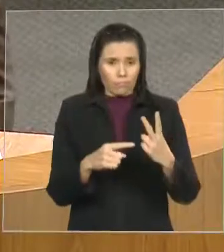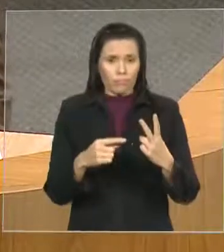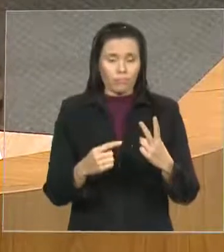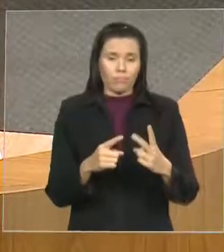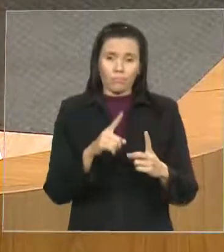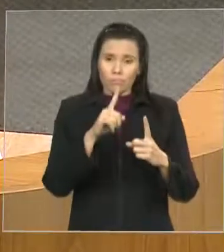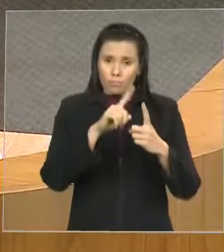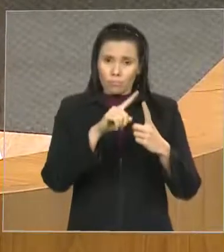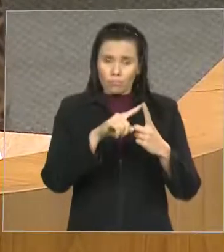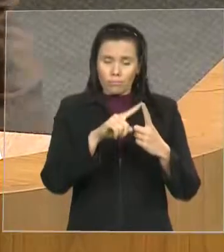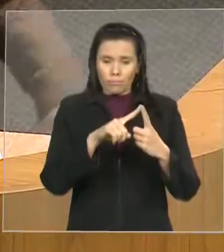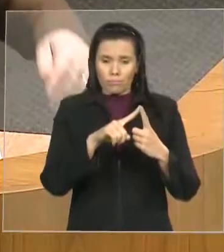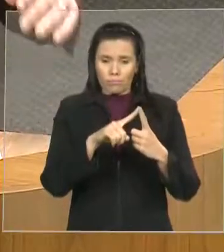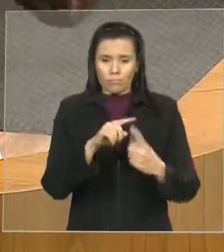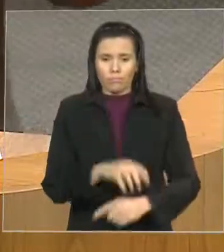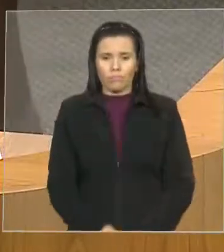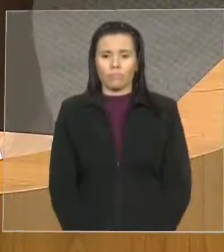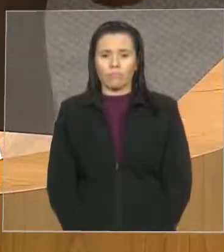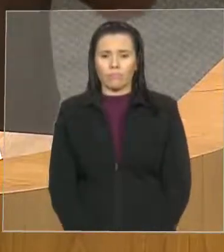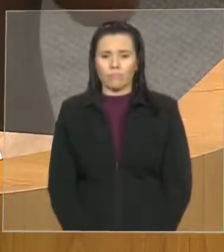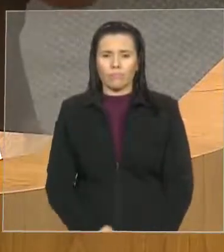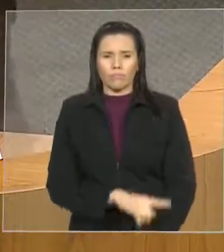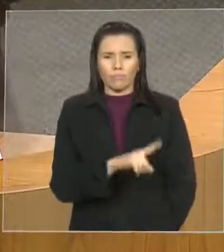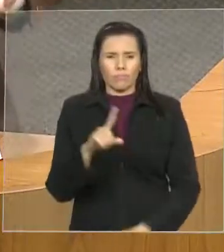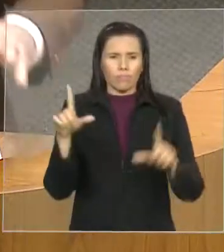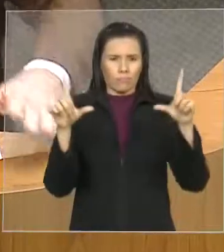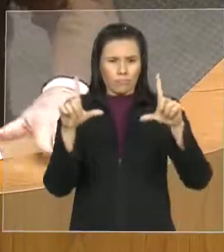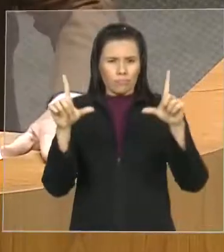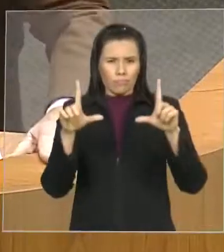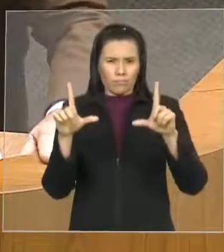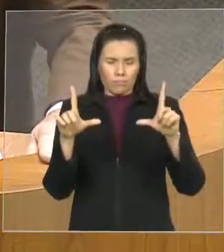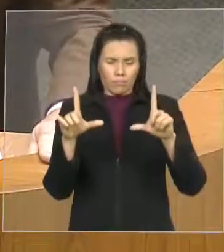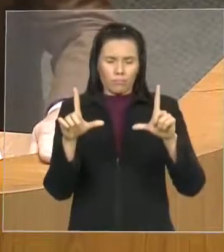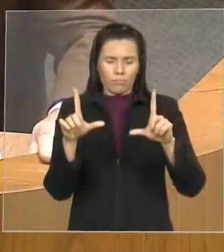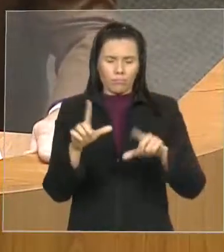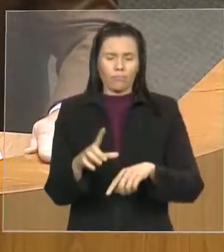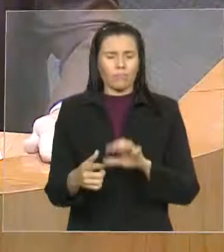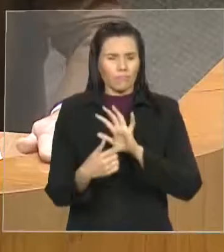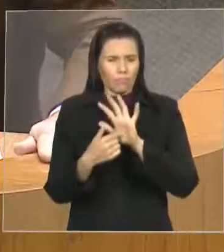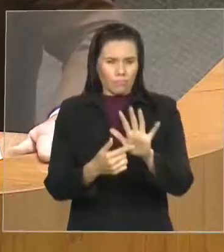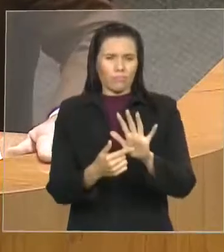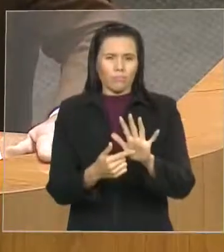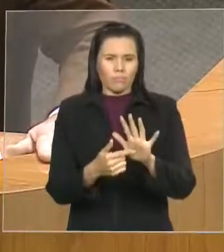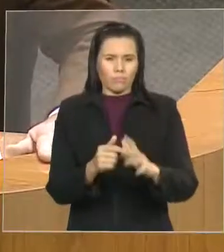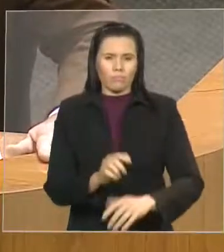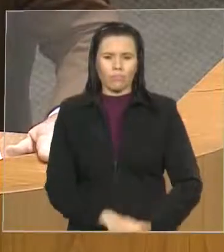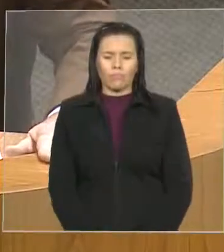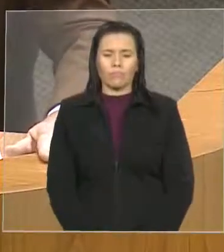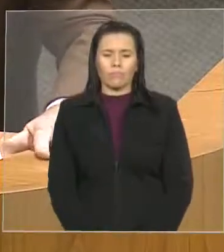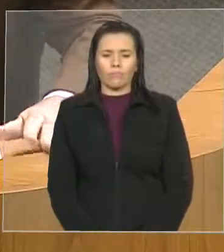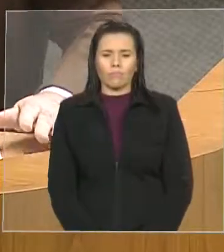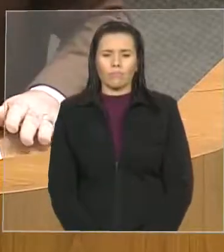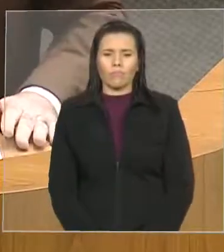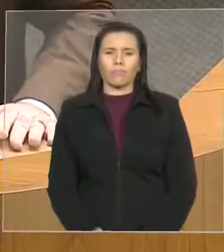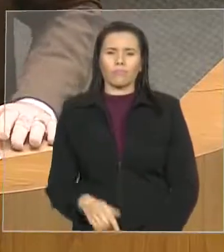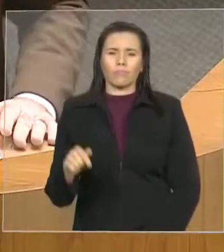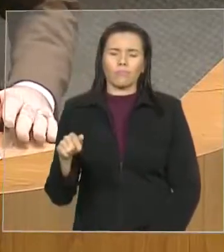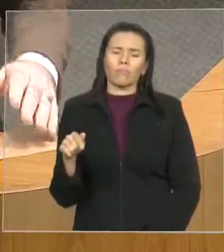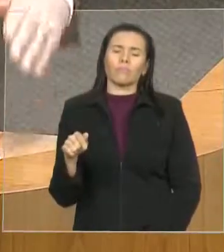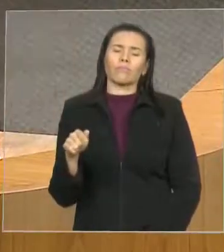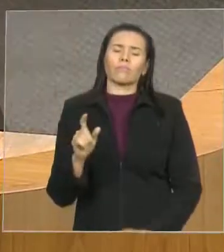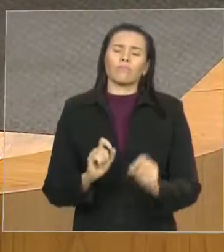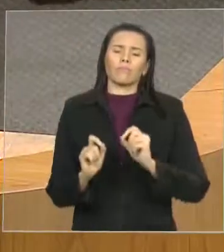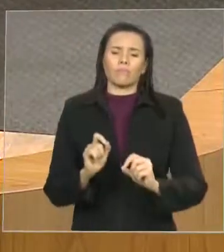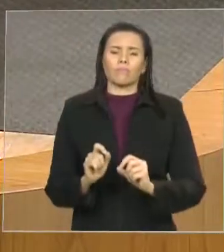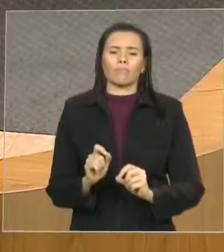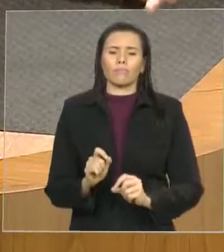nacional, sendo empurrada por moradores,